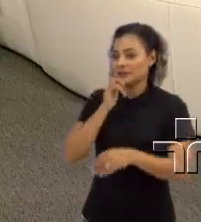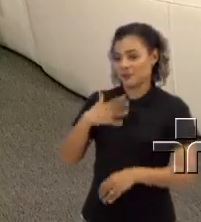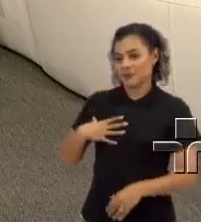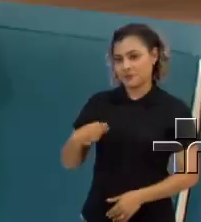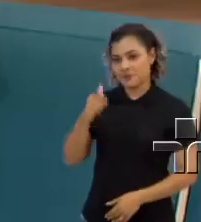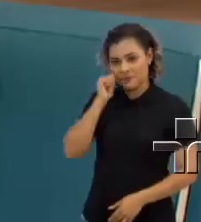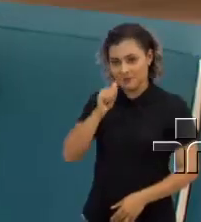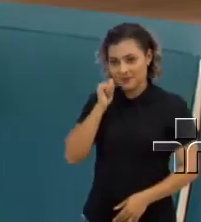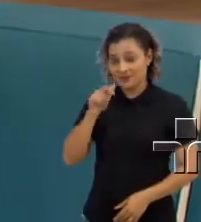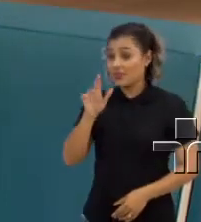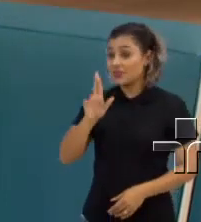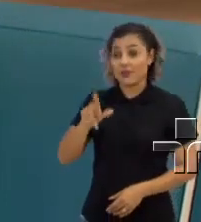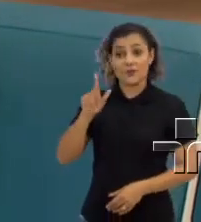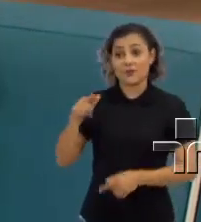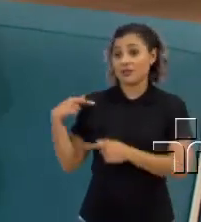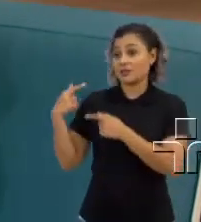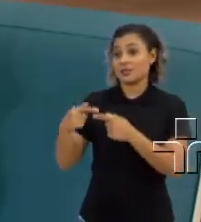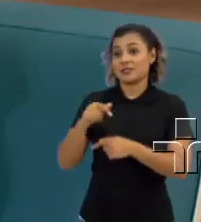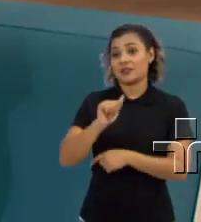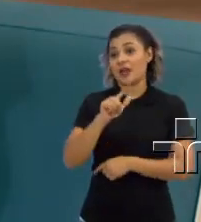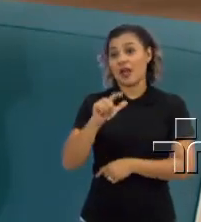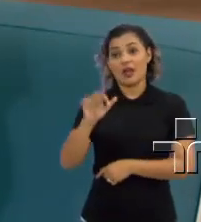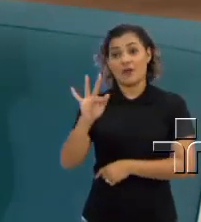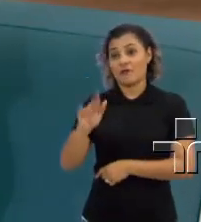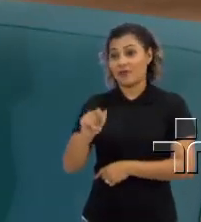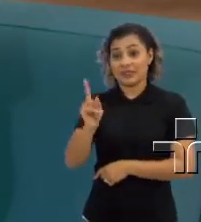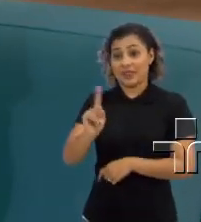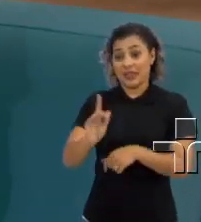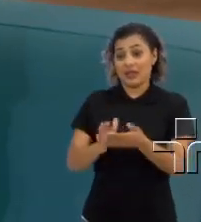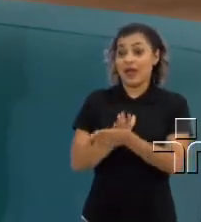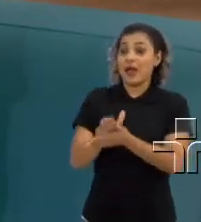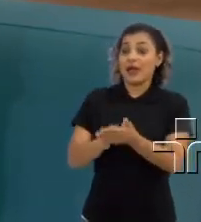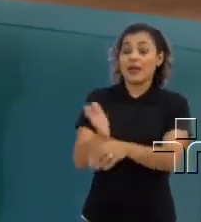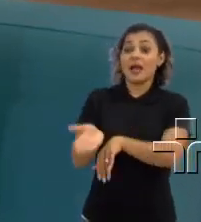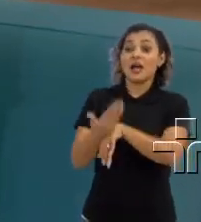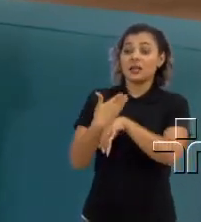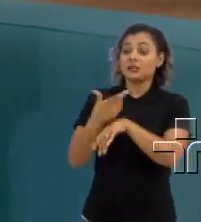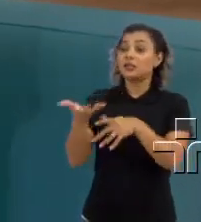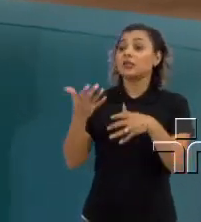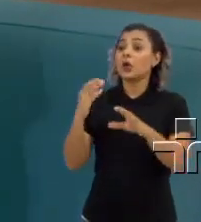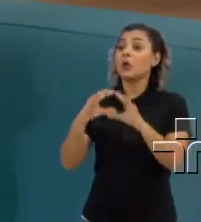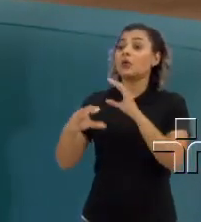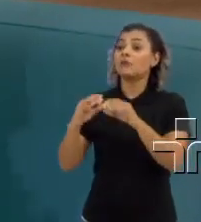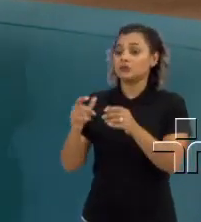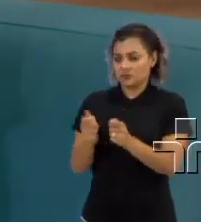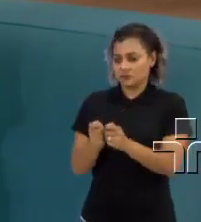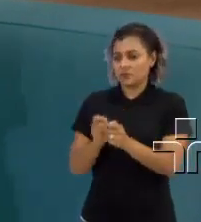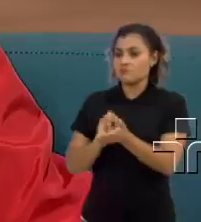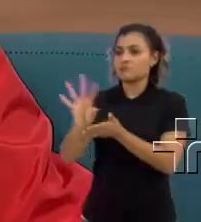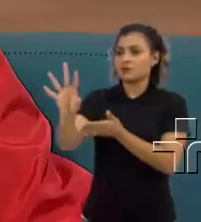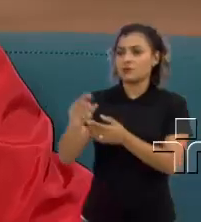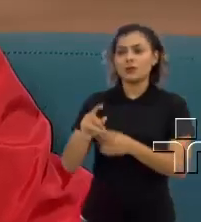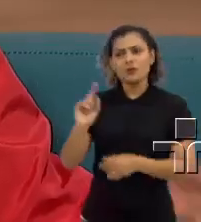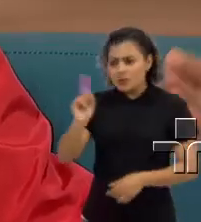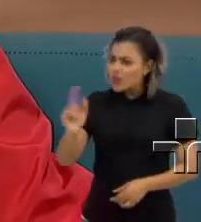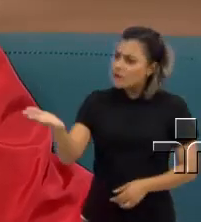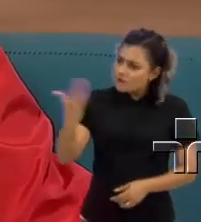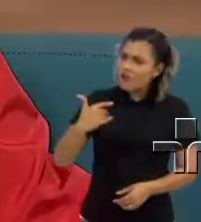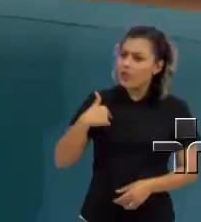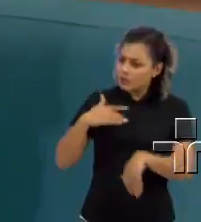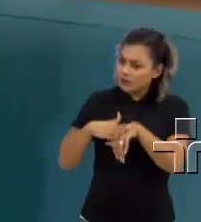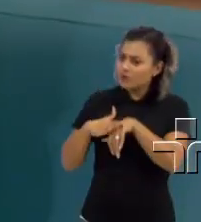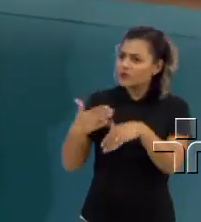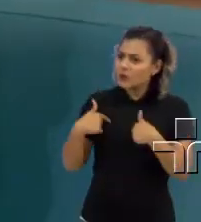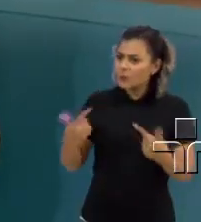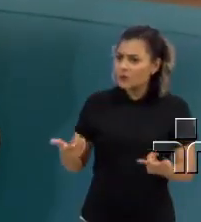filha, que nem é da geração alfa, né? Às vezes quer se comunicar dentro de casa teclando. Eu falo, não, peraí, vem aqui, vem falar